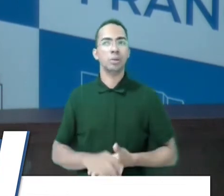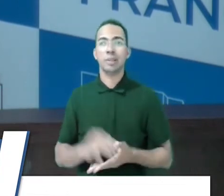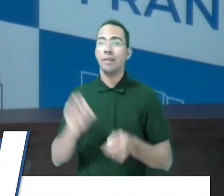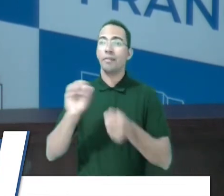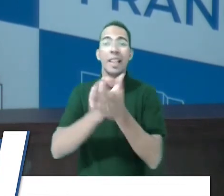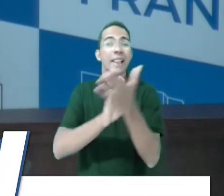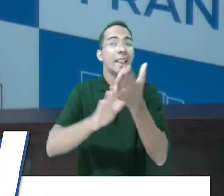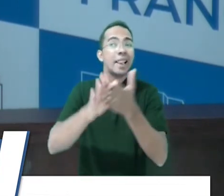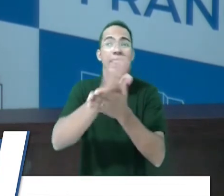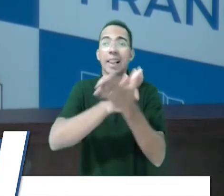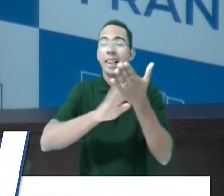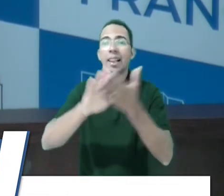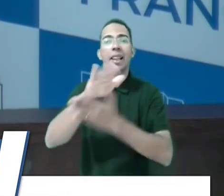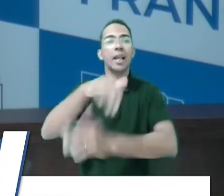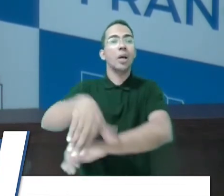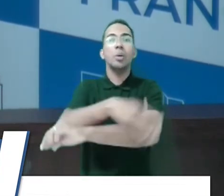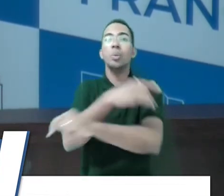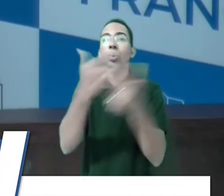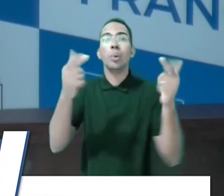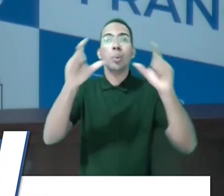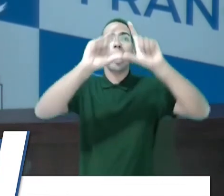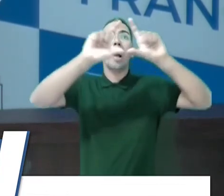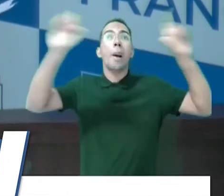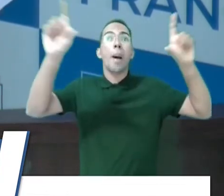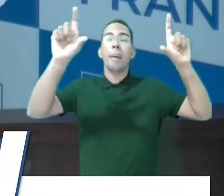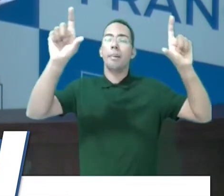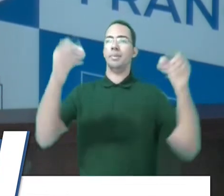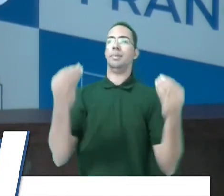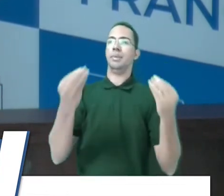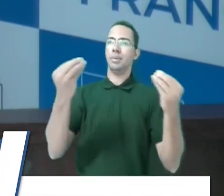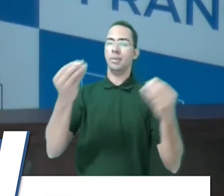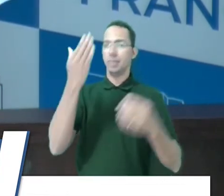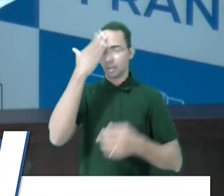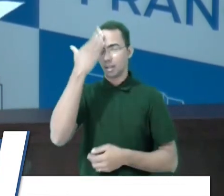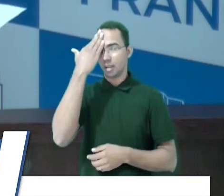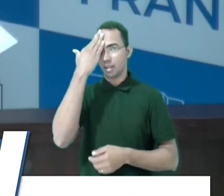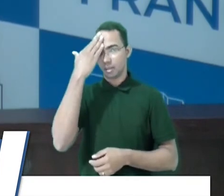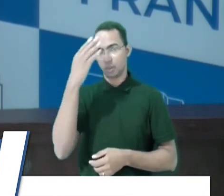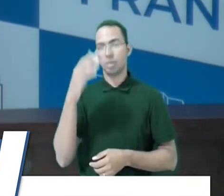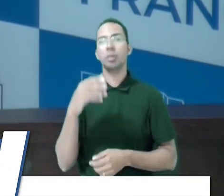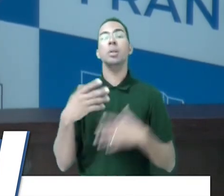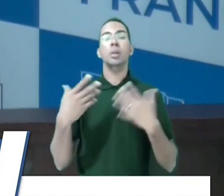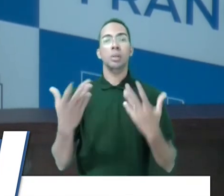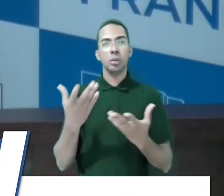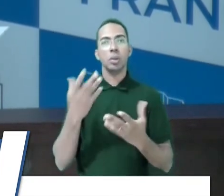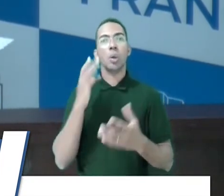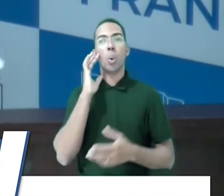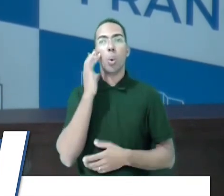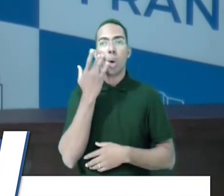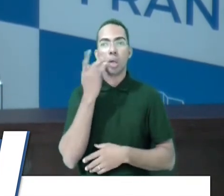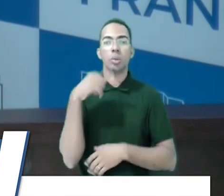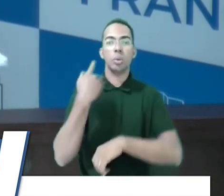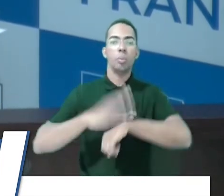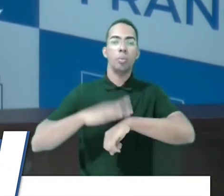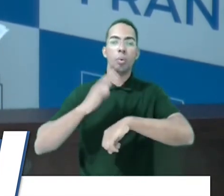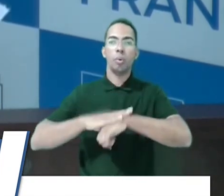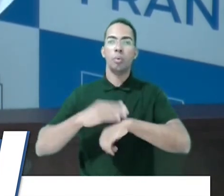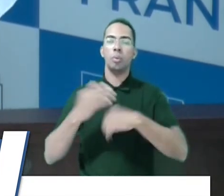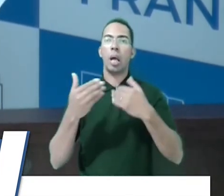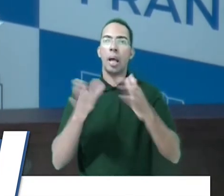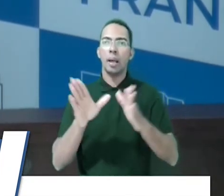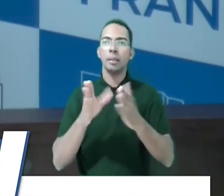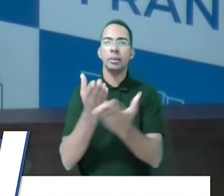ruas estão tudo sem placa. Entendeu? Está tudo sem placa. Então, eu acho que na hora que vai abrir uma licitação, tem que